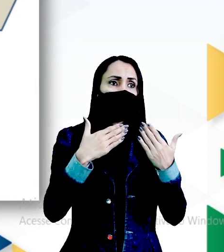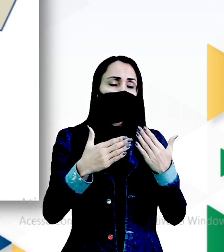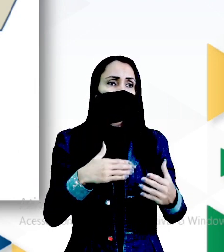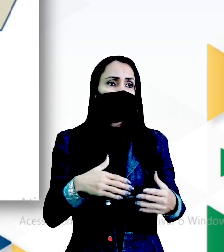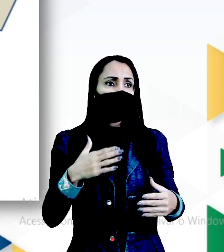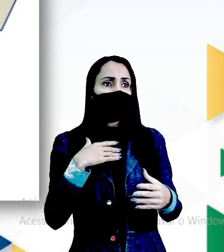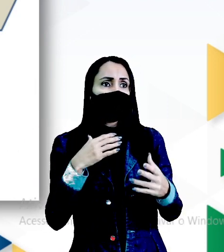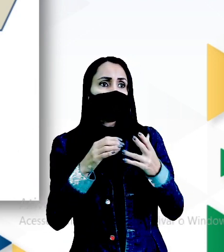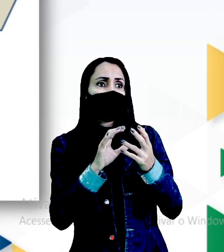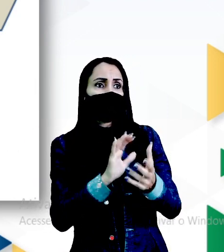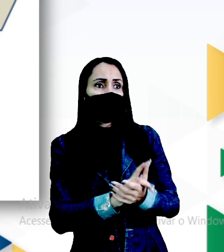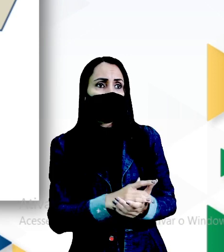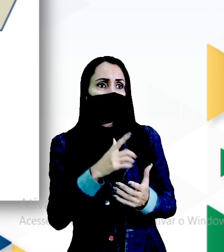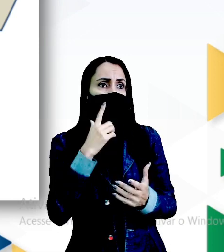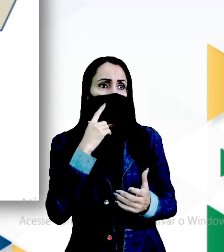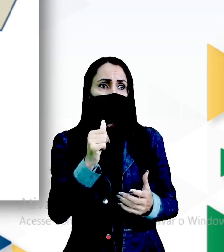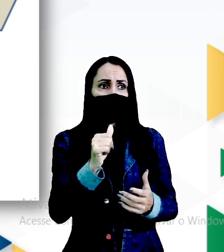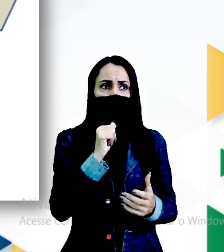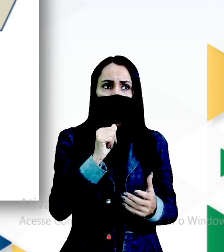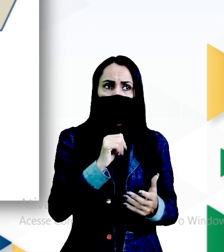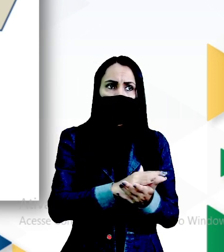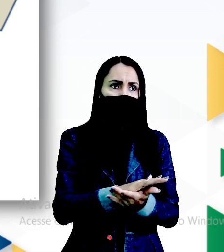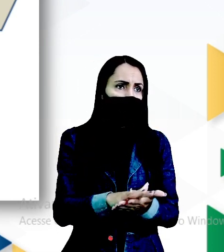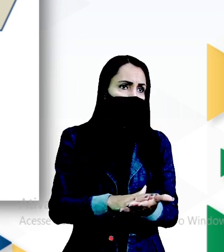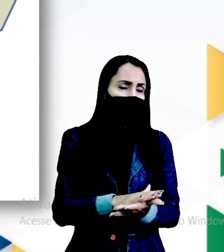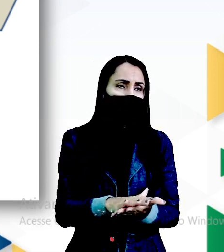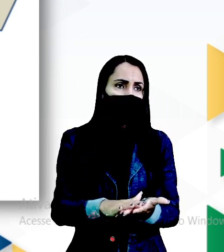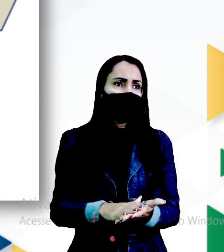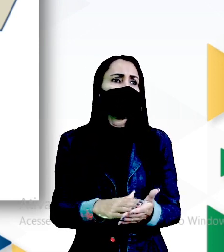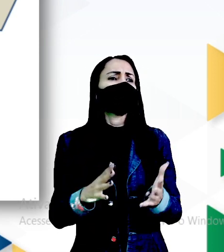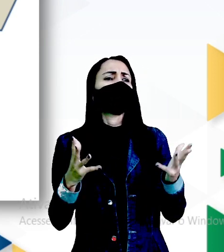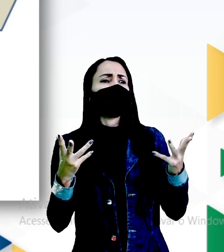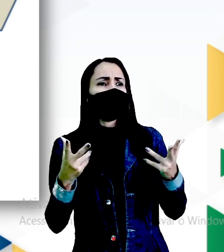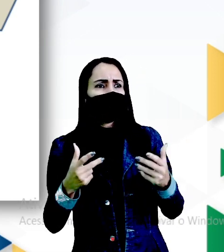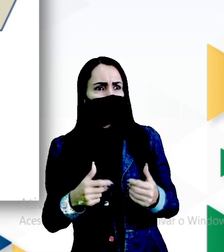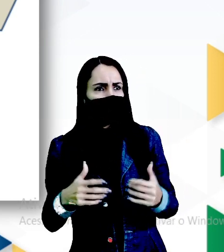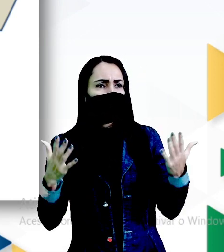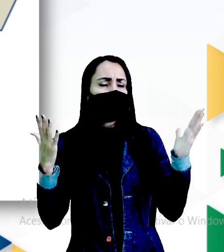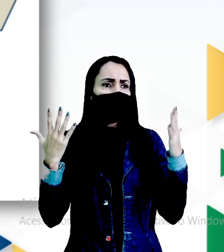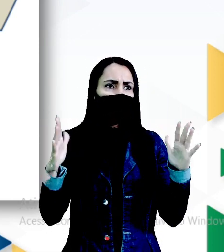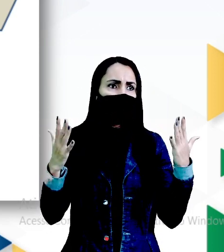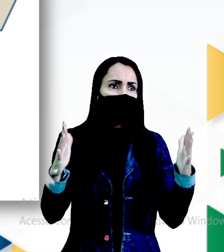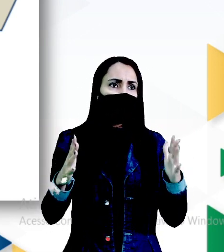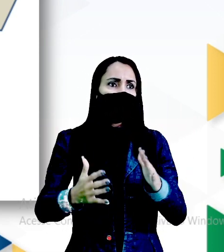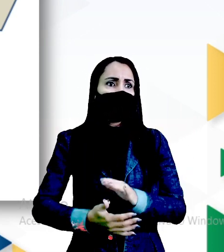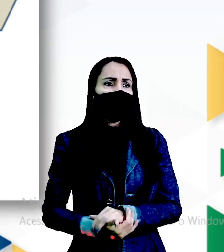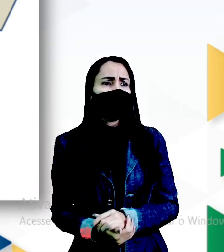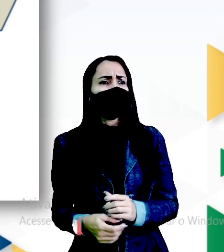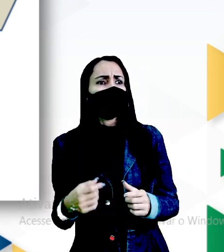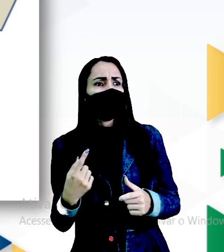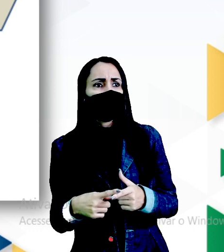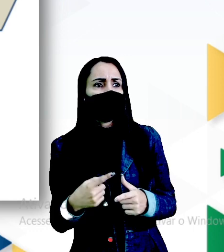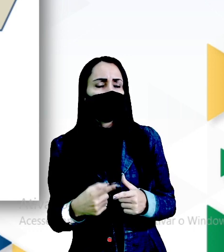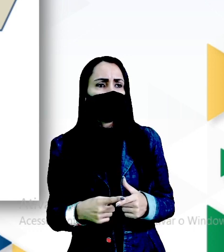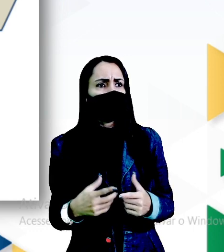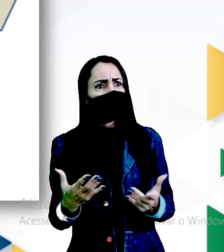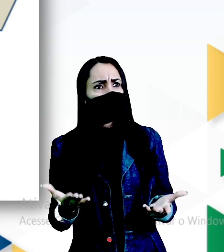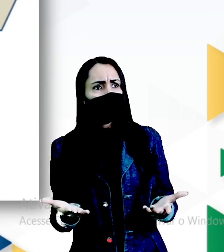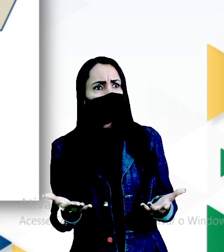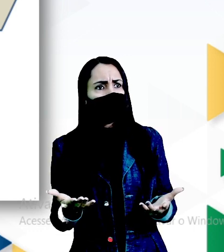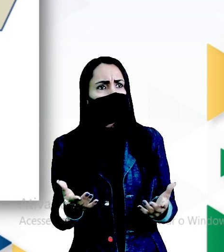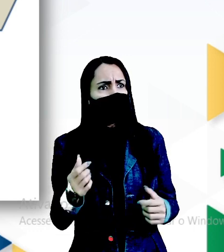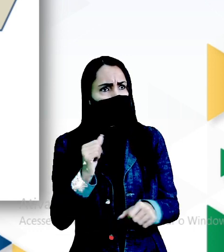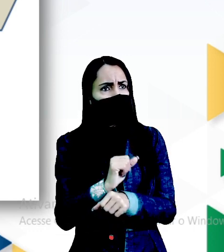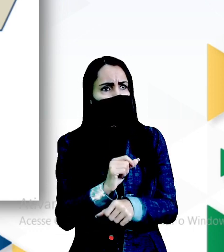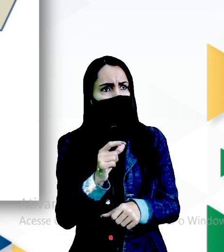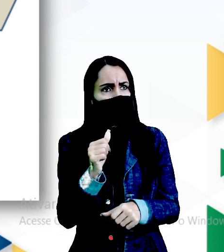não anda mais bebendo. Que maravilha! Transmita-lhe meus parabéns. Parabéns? Por quê? Ué, e ele não parou de